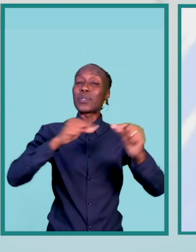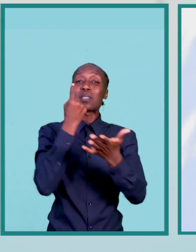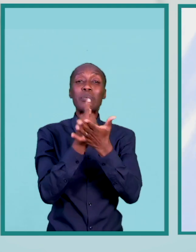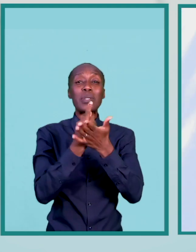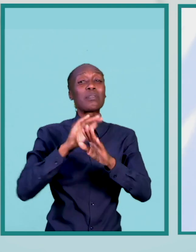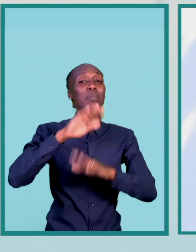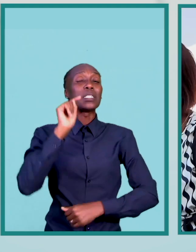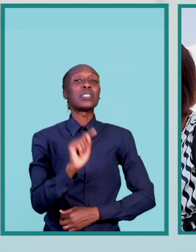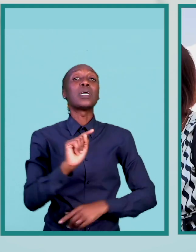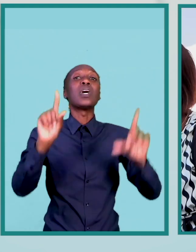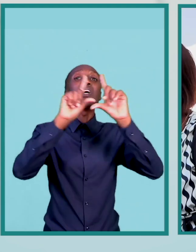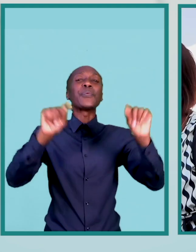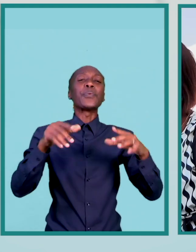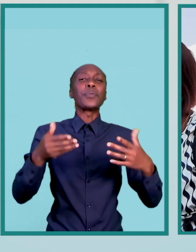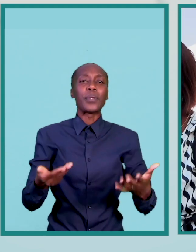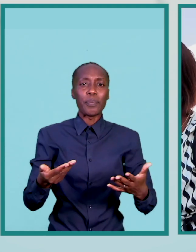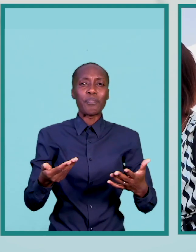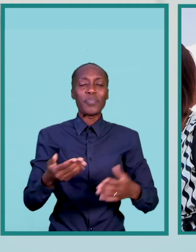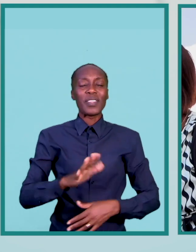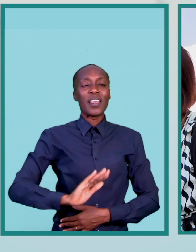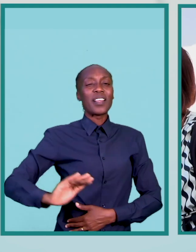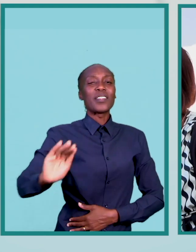aspecto fundamental que tem a ver com